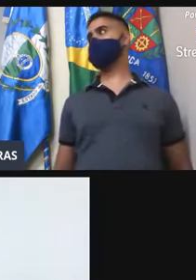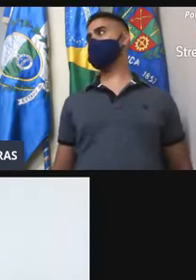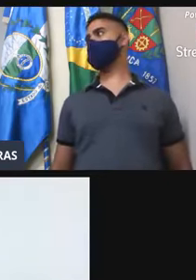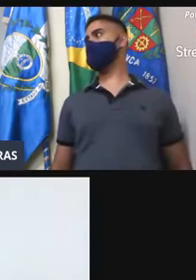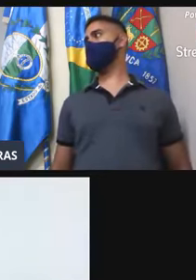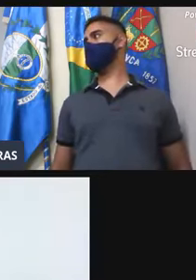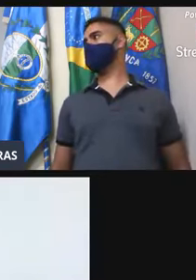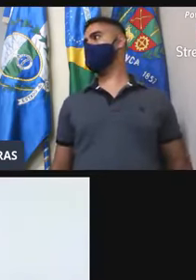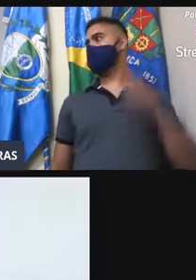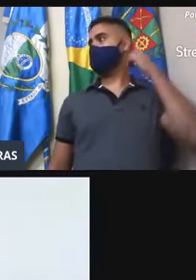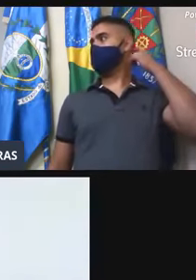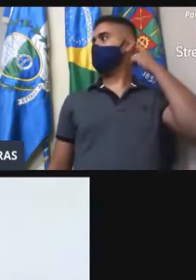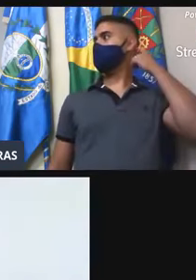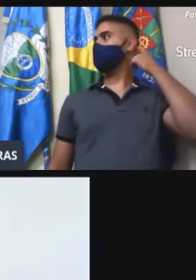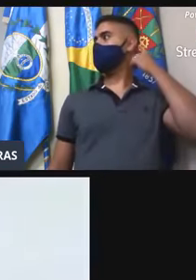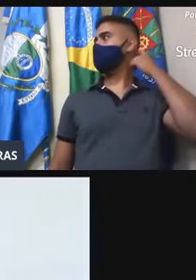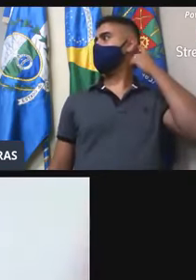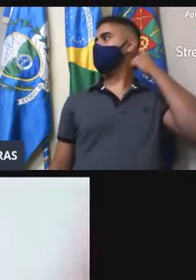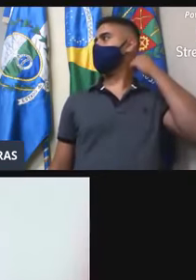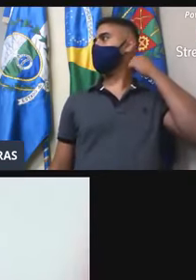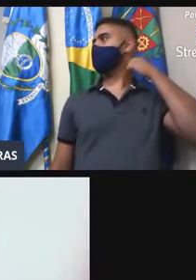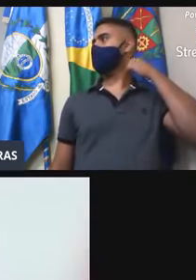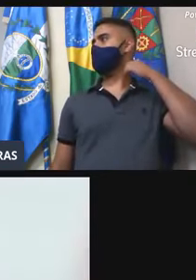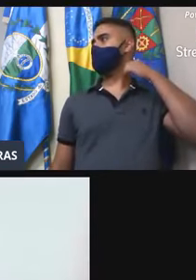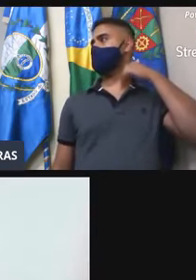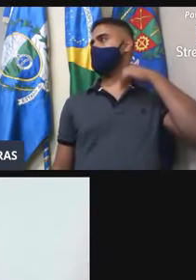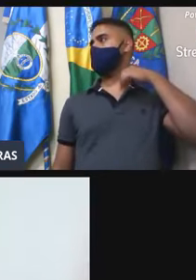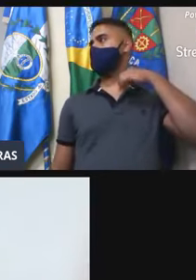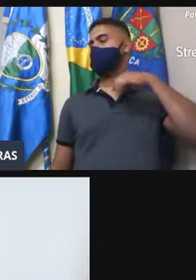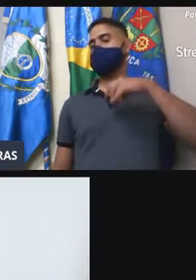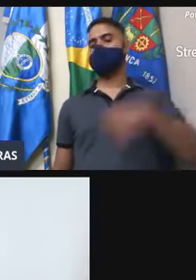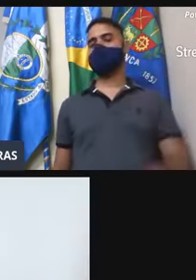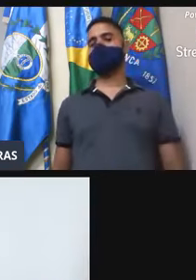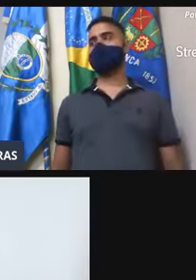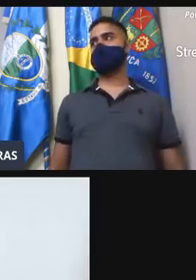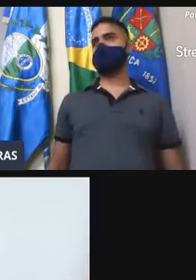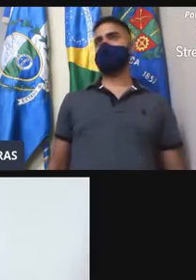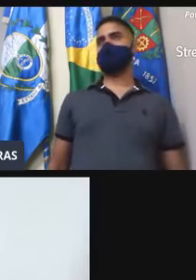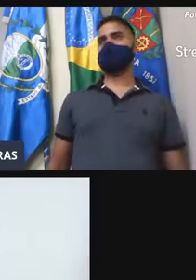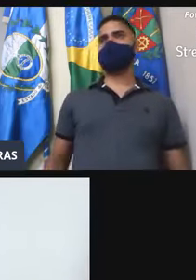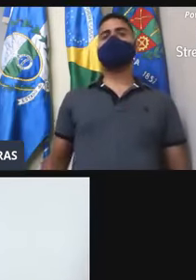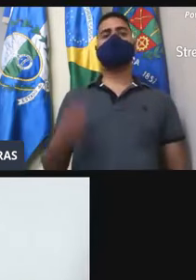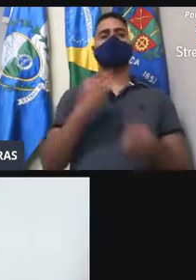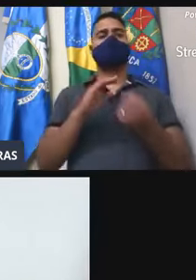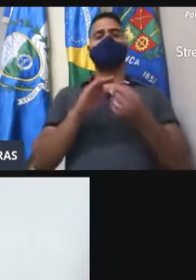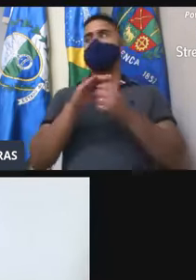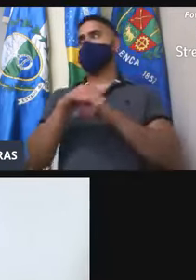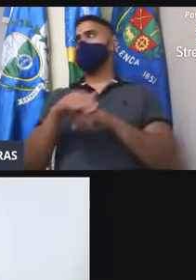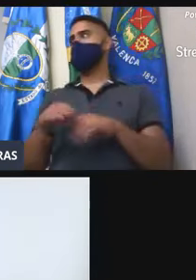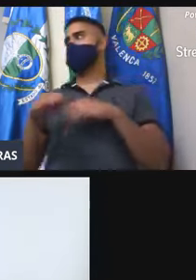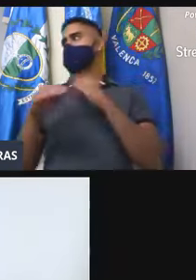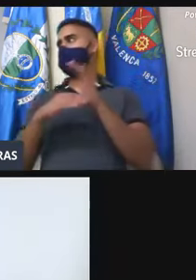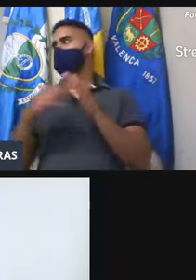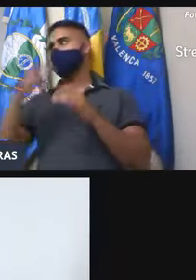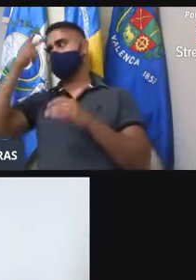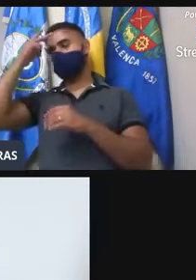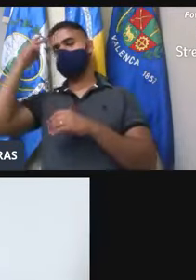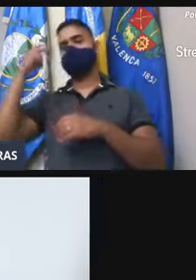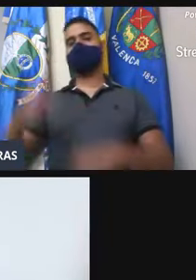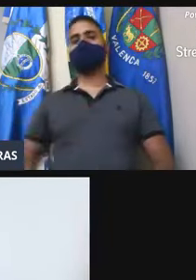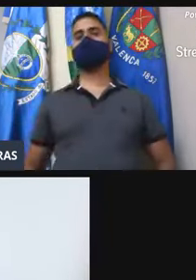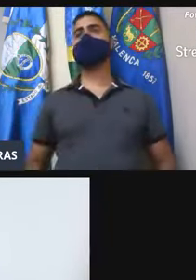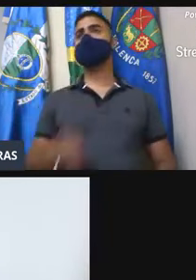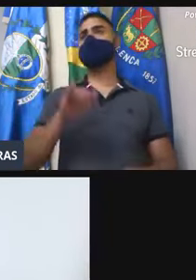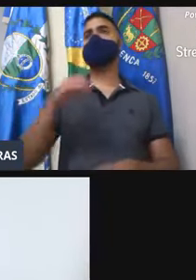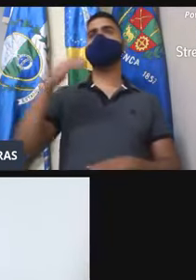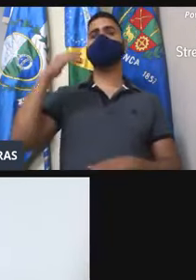Não, para um pouquinho só rápido. Boa noite, presidente, boa noite à mesa, boa noite a todos, assistência. Bom, como todo mundo sabe, se não tivesse